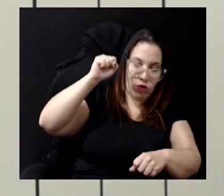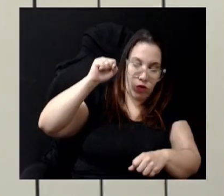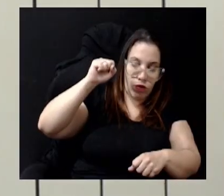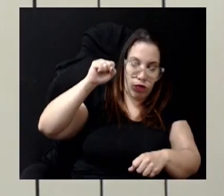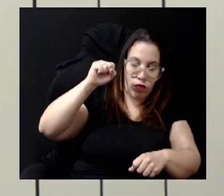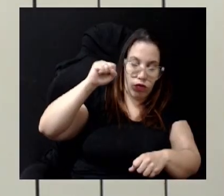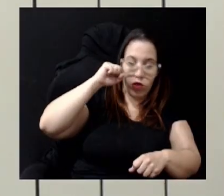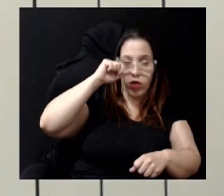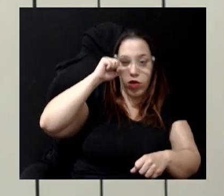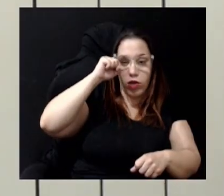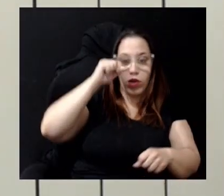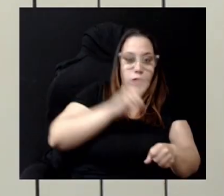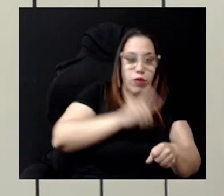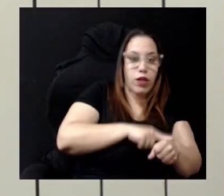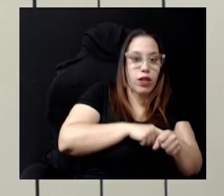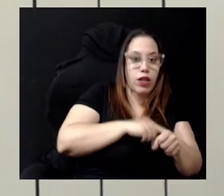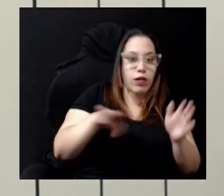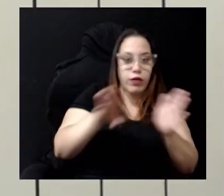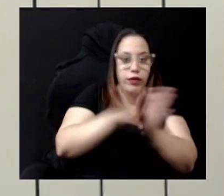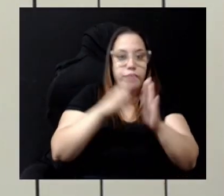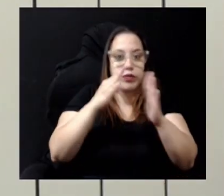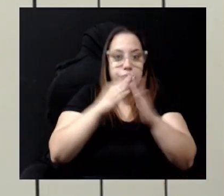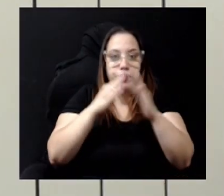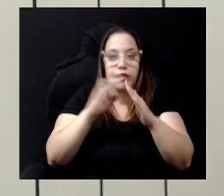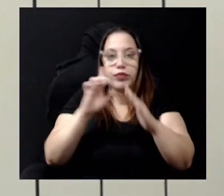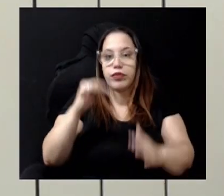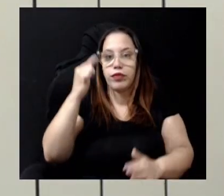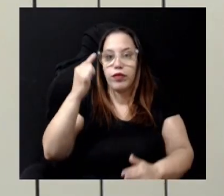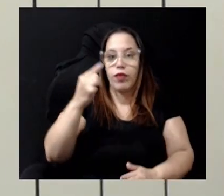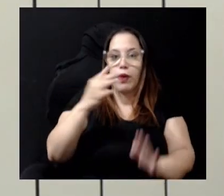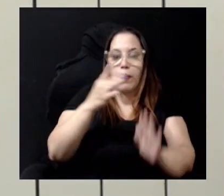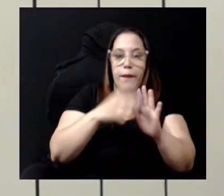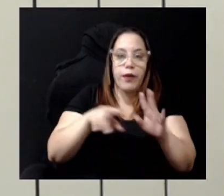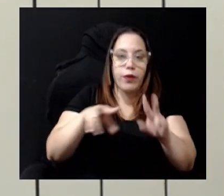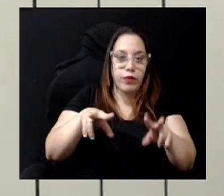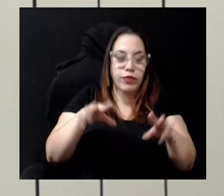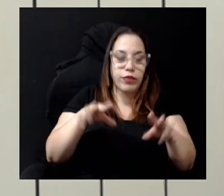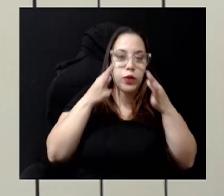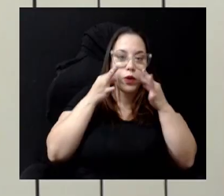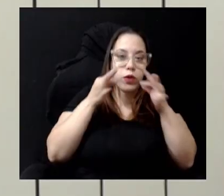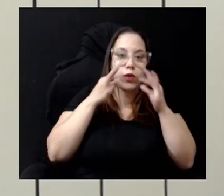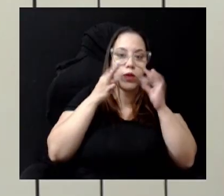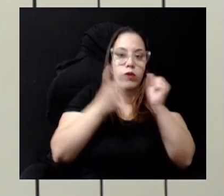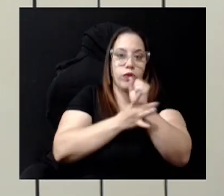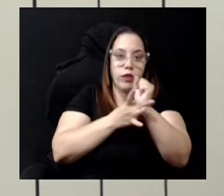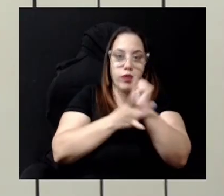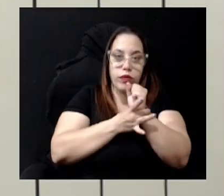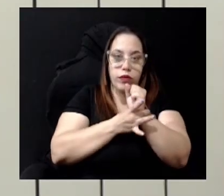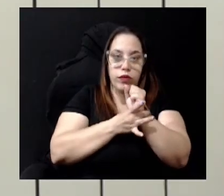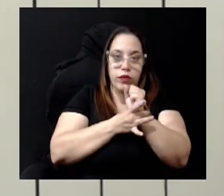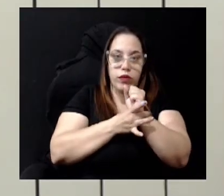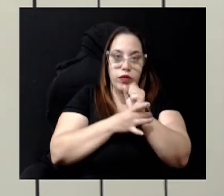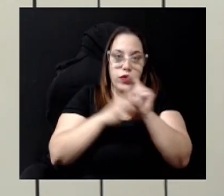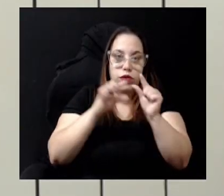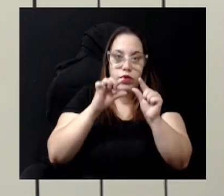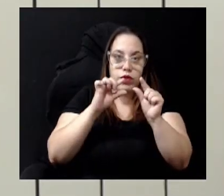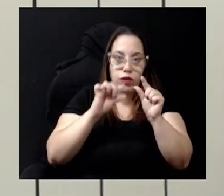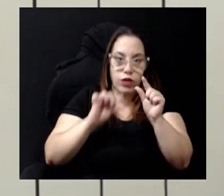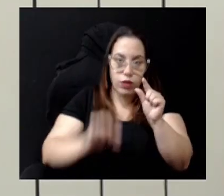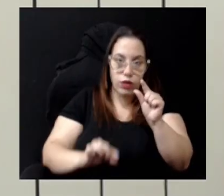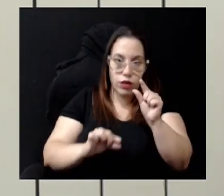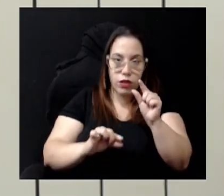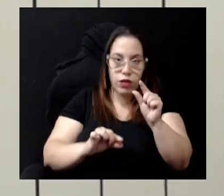tempo em casa. Também tem outro item que chama atenção, que é a segurança. Além da segurança, é a diminuição